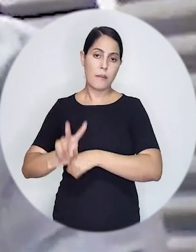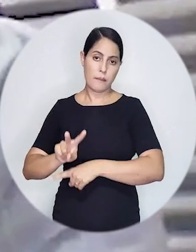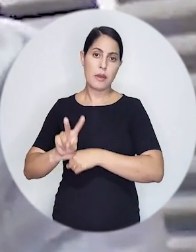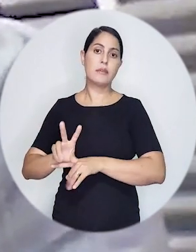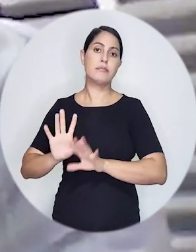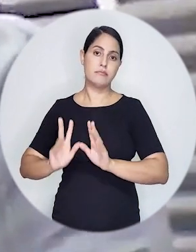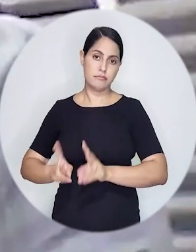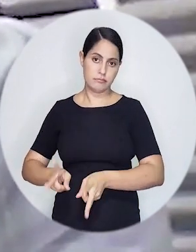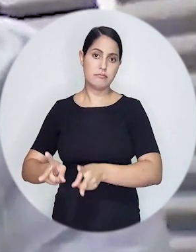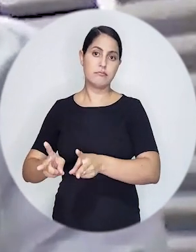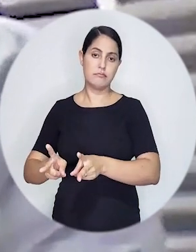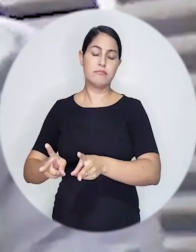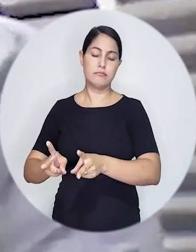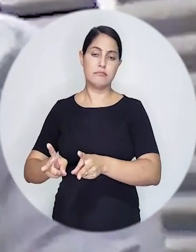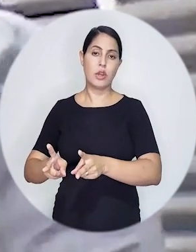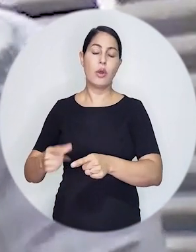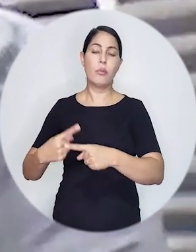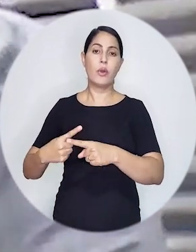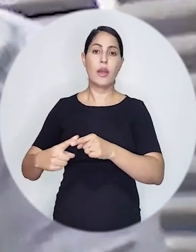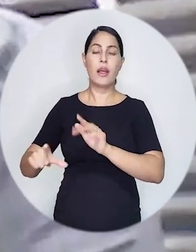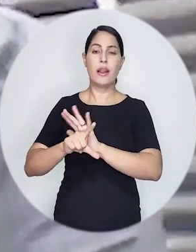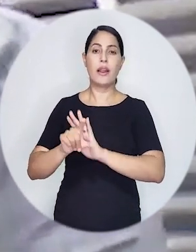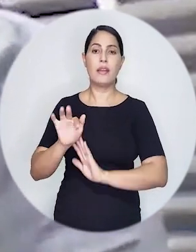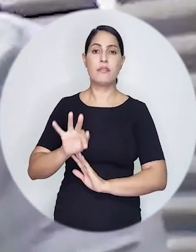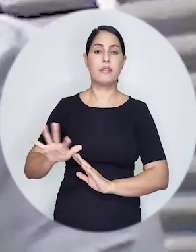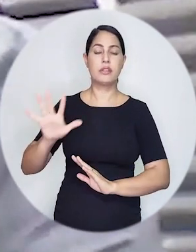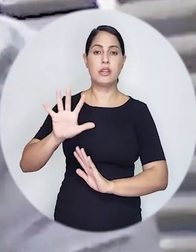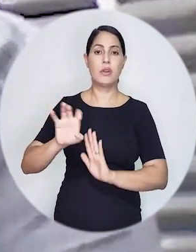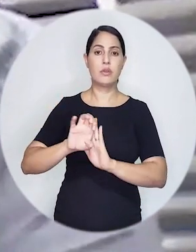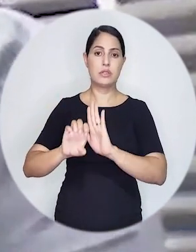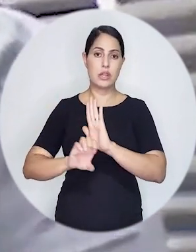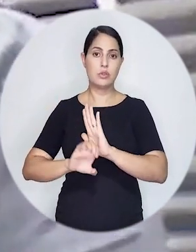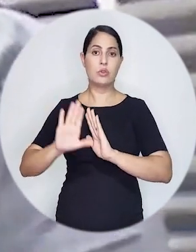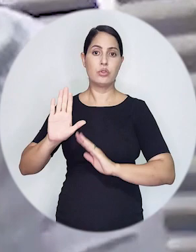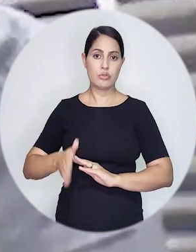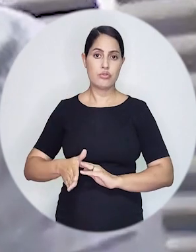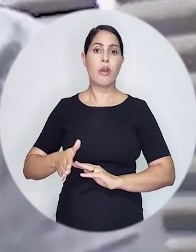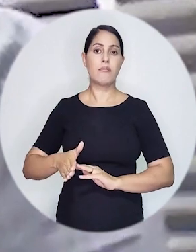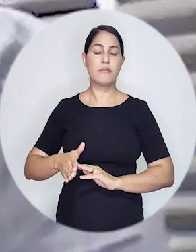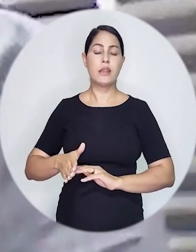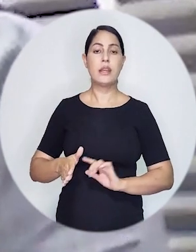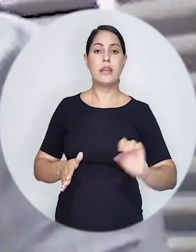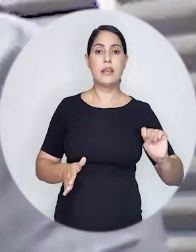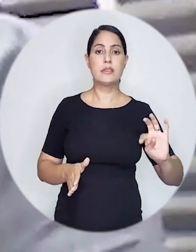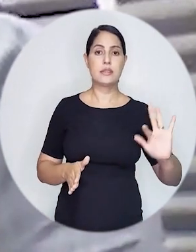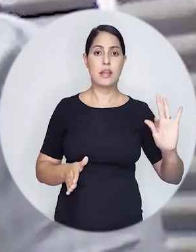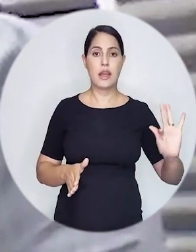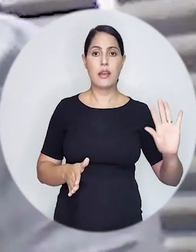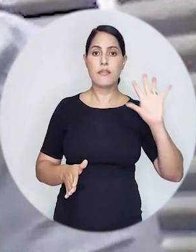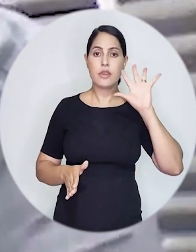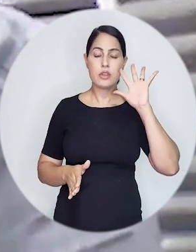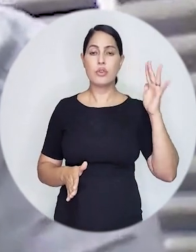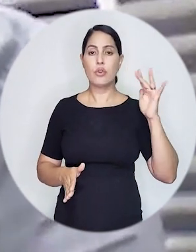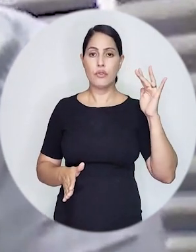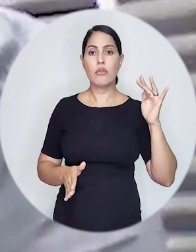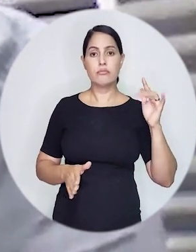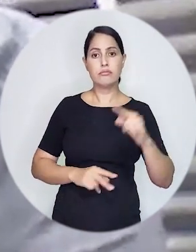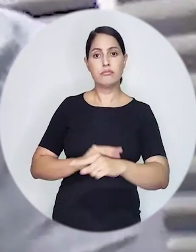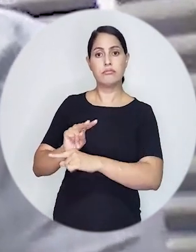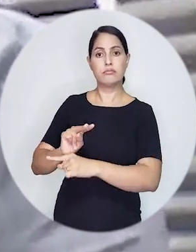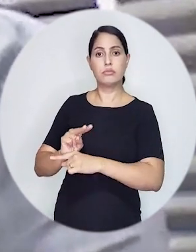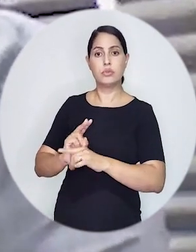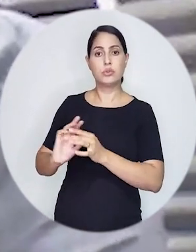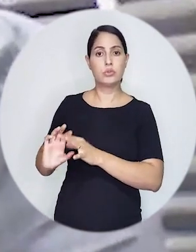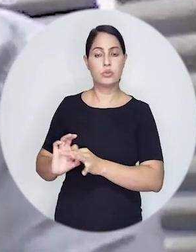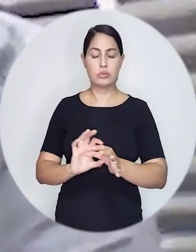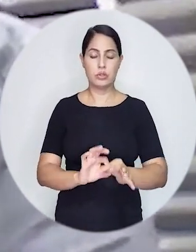a sala de Estado-Maior já definida por lei federal, através do Estatuto, e ratificada por